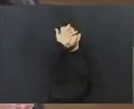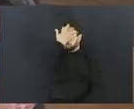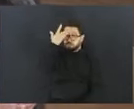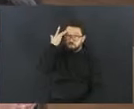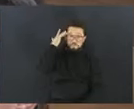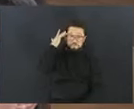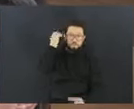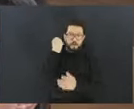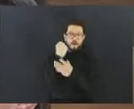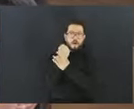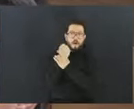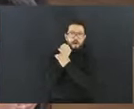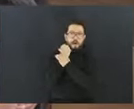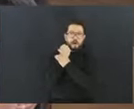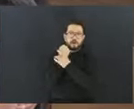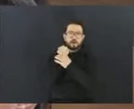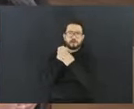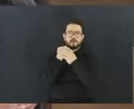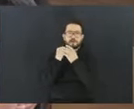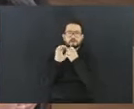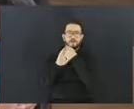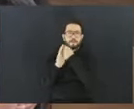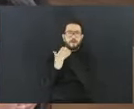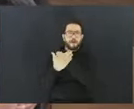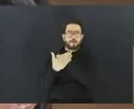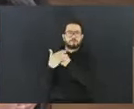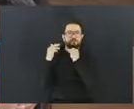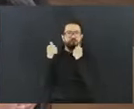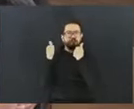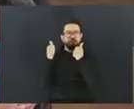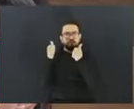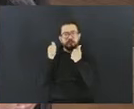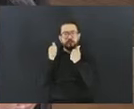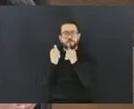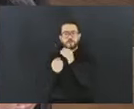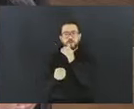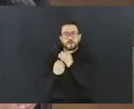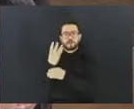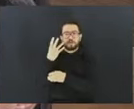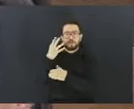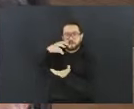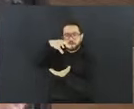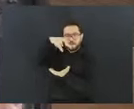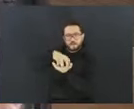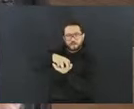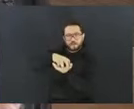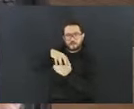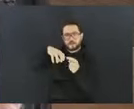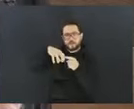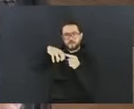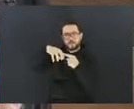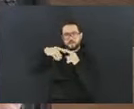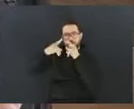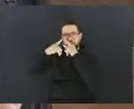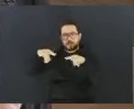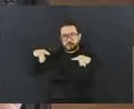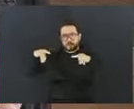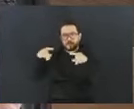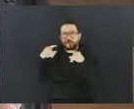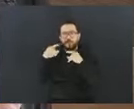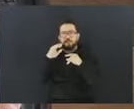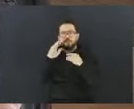a população cobra muito, nas questões das implantações dos módulos policiais. E hoje, ainda a comunidade cobra,